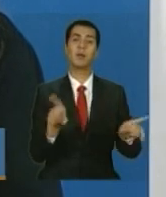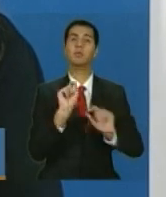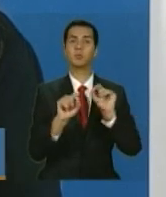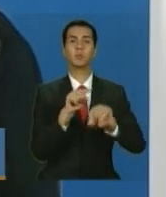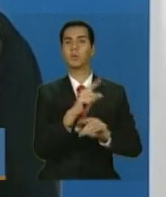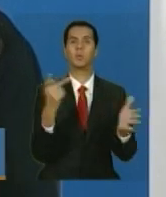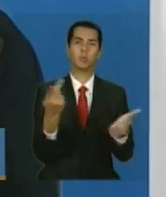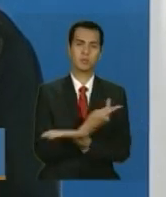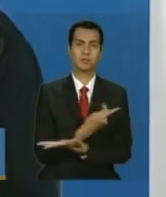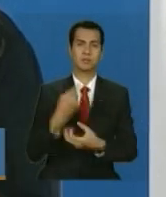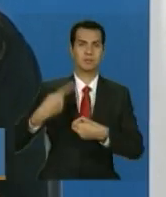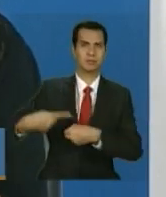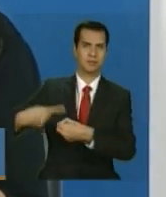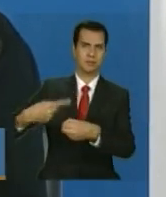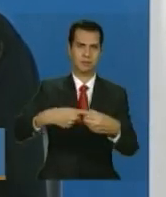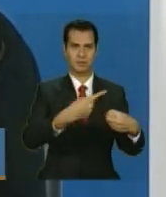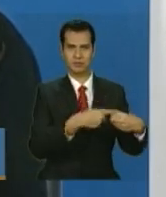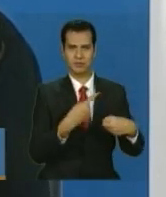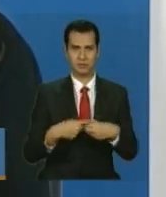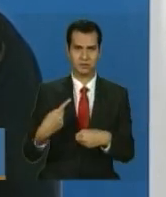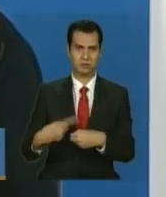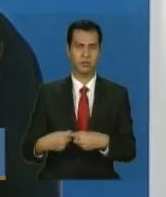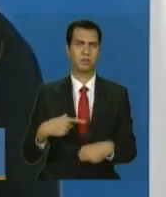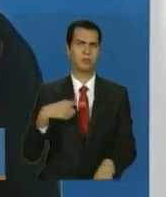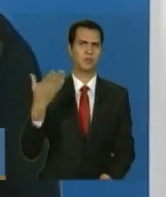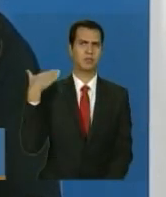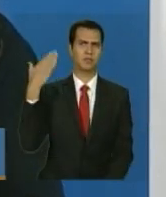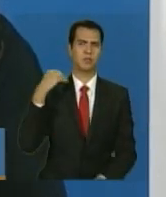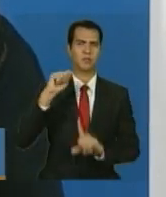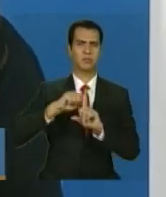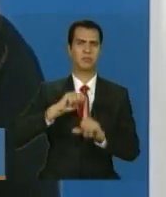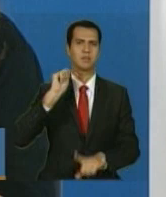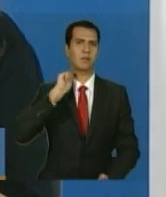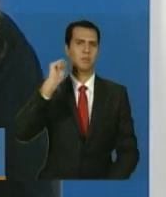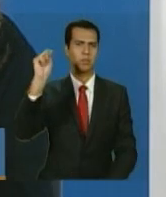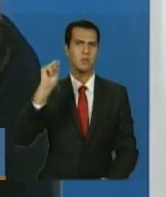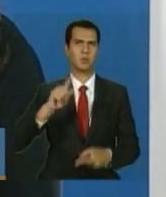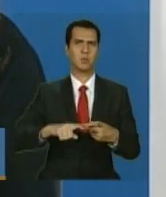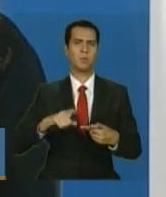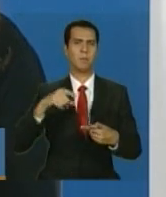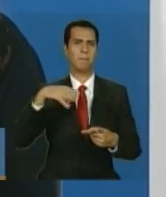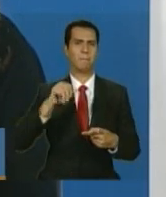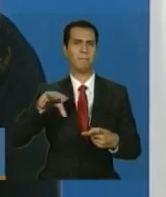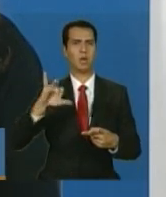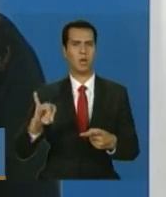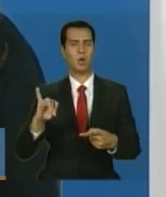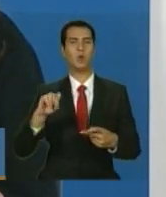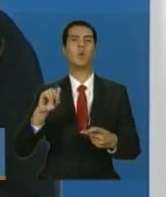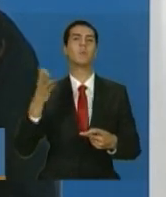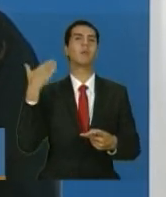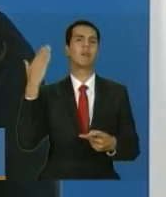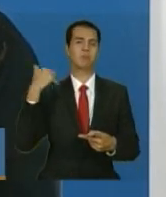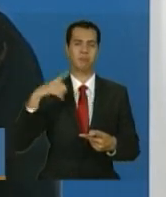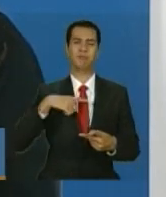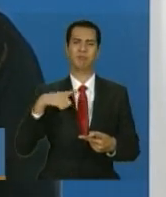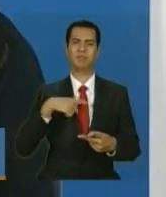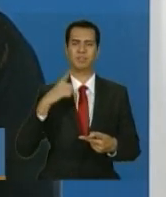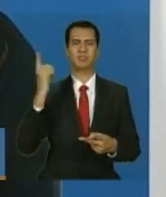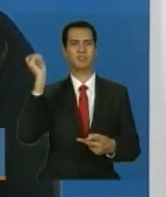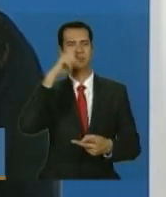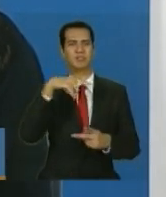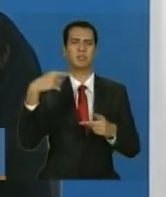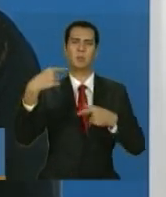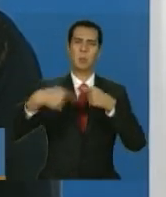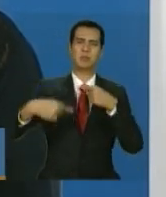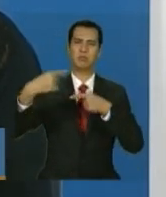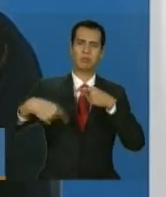lentidão que a versão 7 apresentou nos meses de abril e maio desse ano. É um problema, muitas vezes, do computador que não está adequado ou da conexão com a internet, mas,